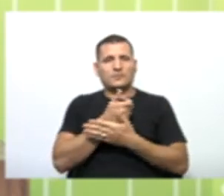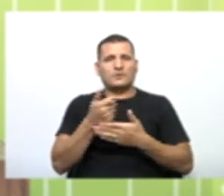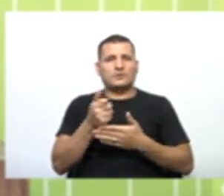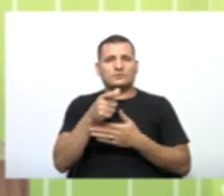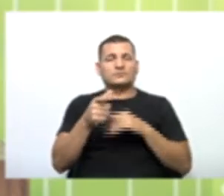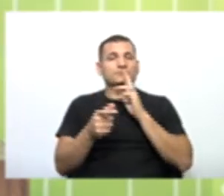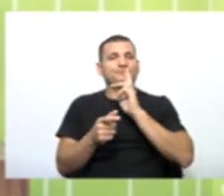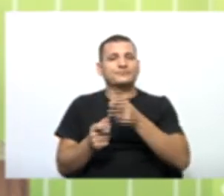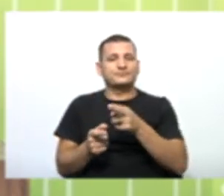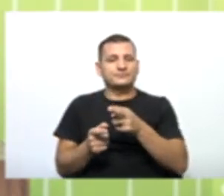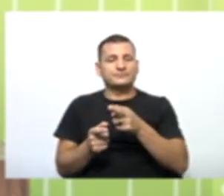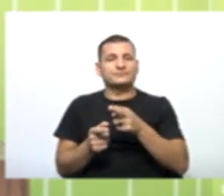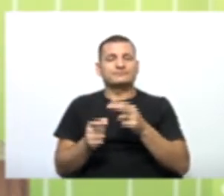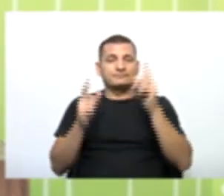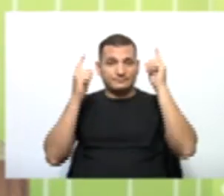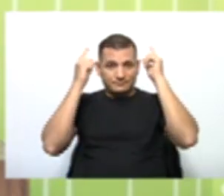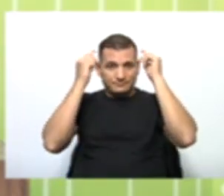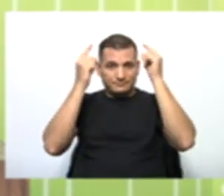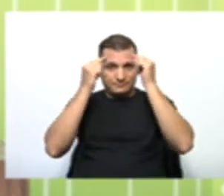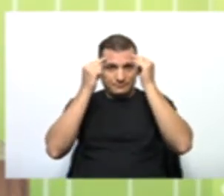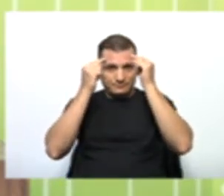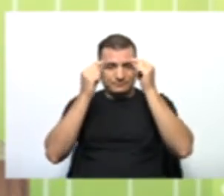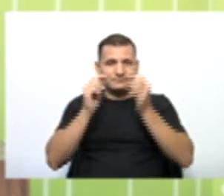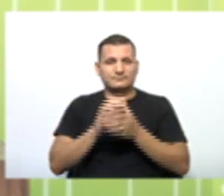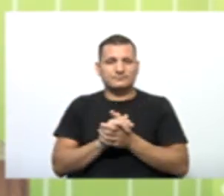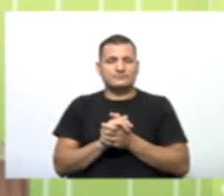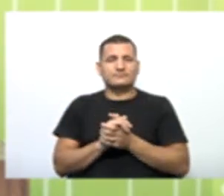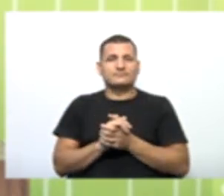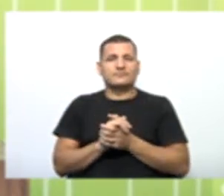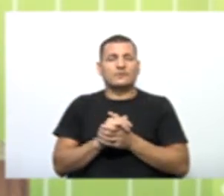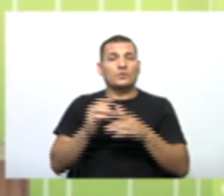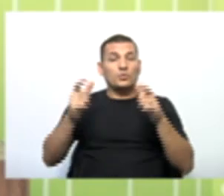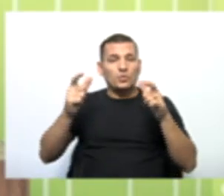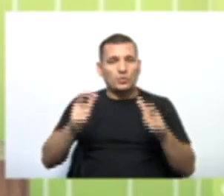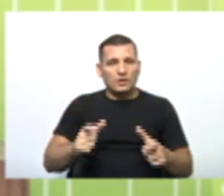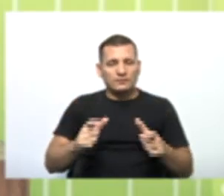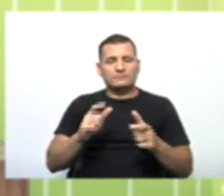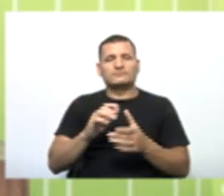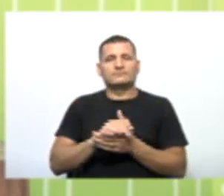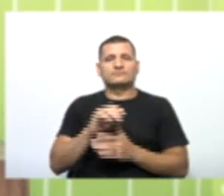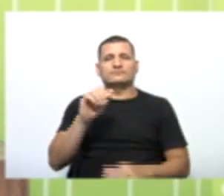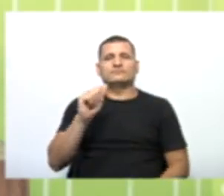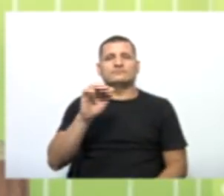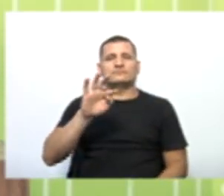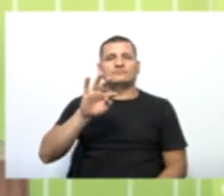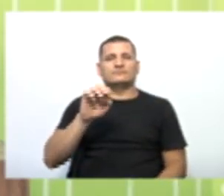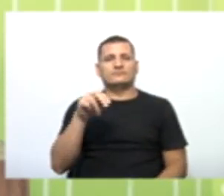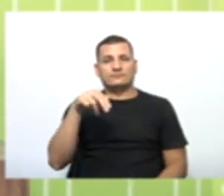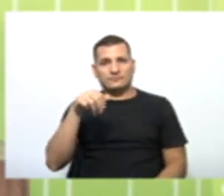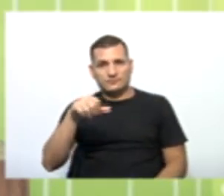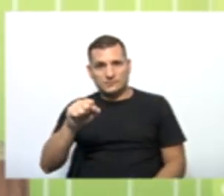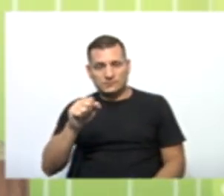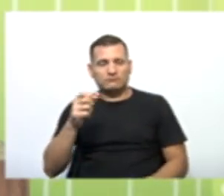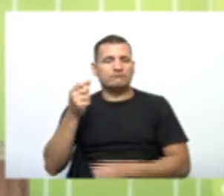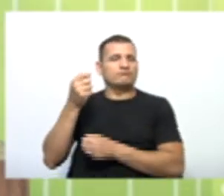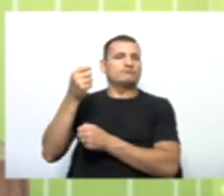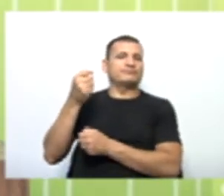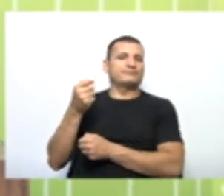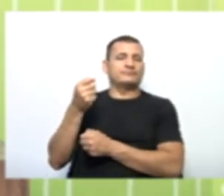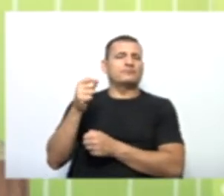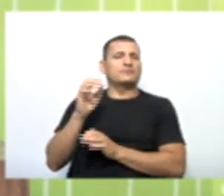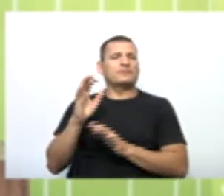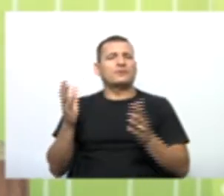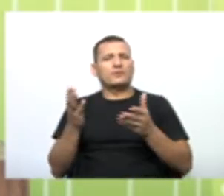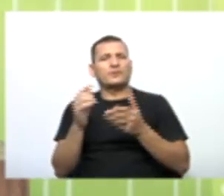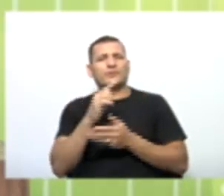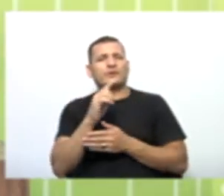pronto. Surgiu na Grécia, principalmente em Atenas. Mas agora lá, Atenas é uma cidade bonita, com muita